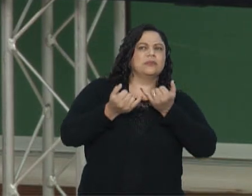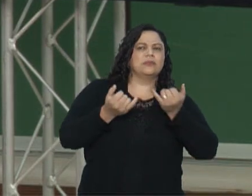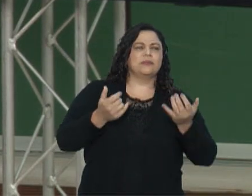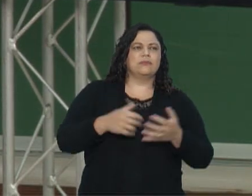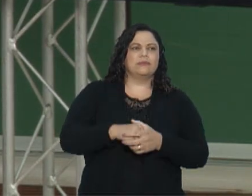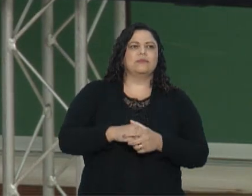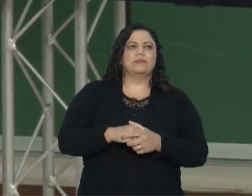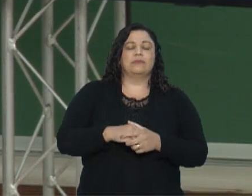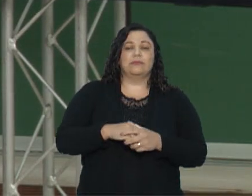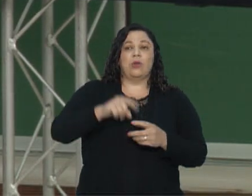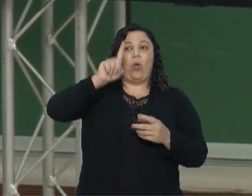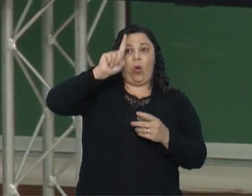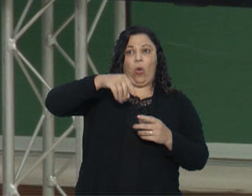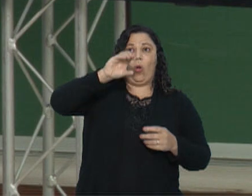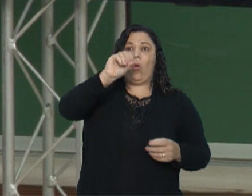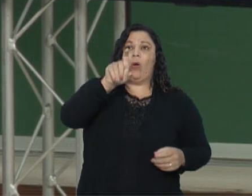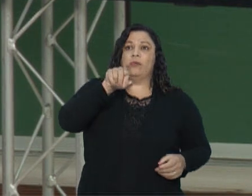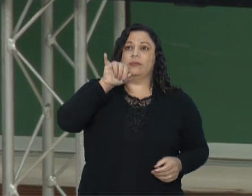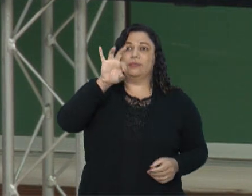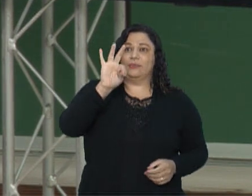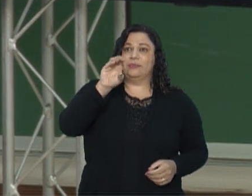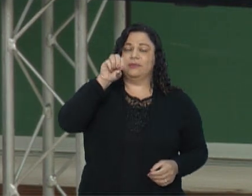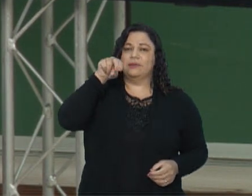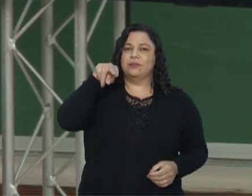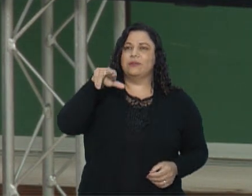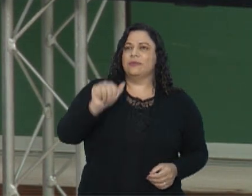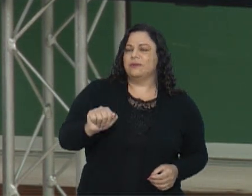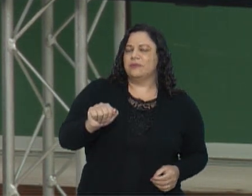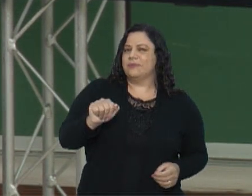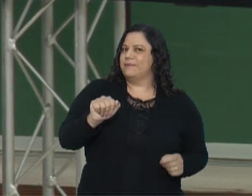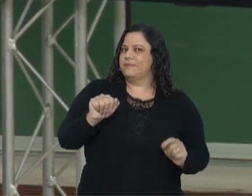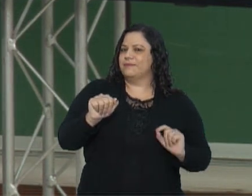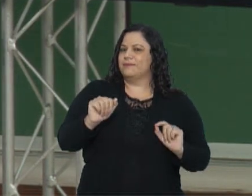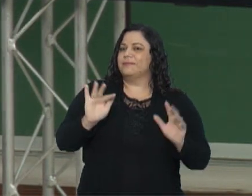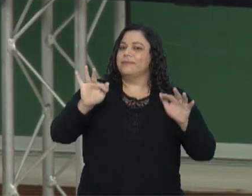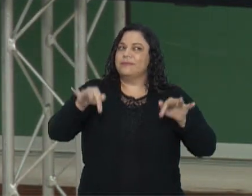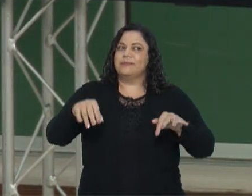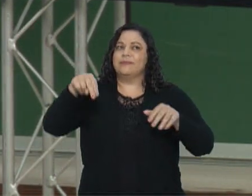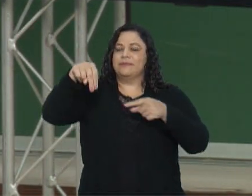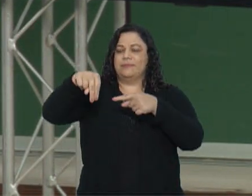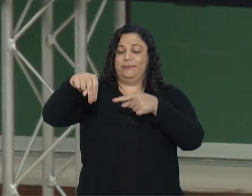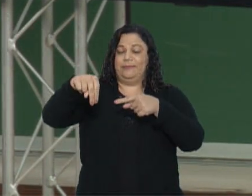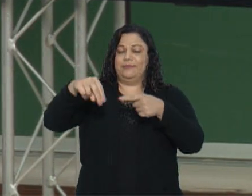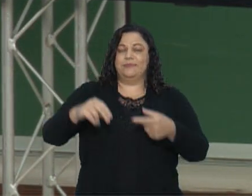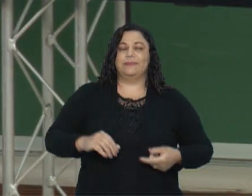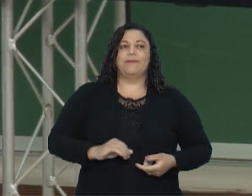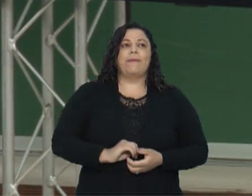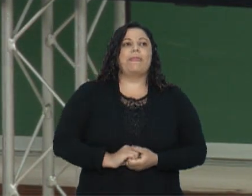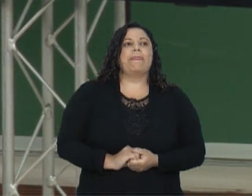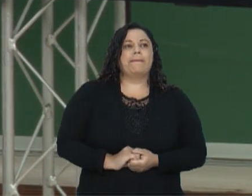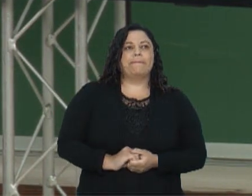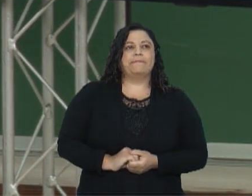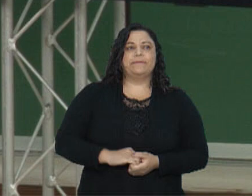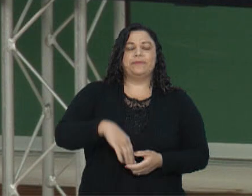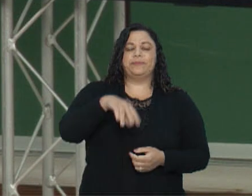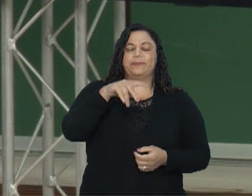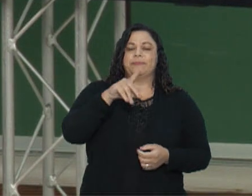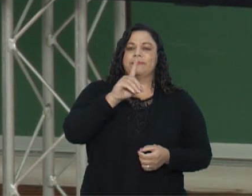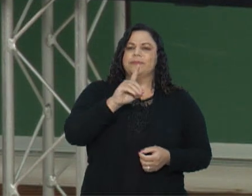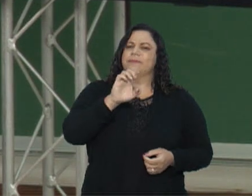agudas, oxítonas em português, terminadas em N, ok? As palavras como